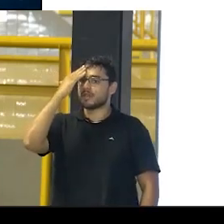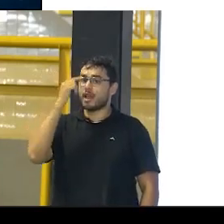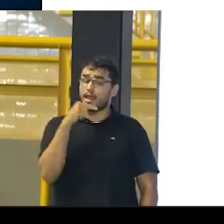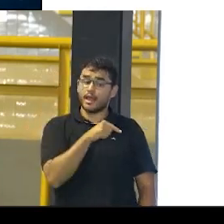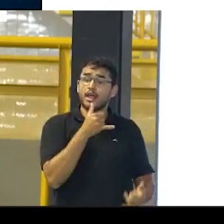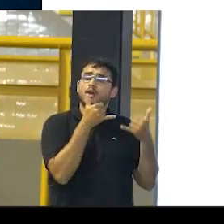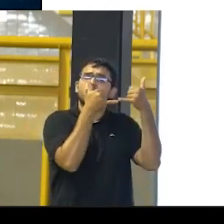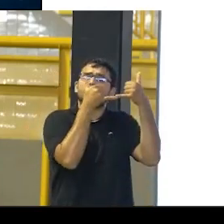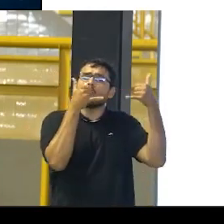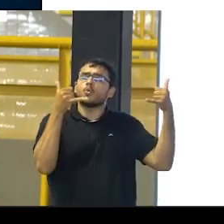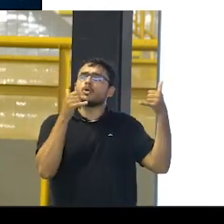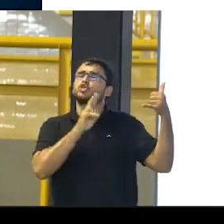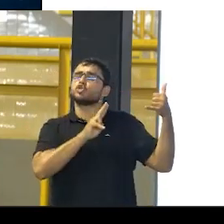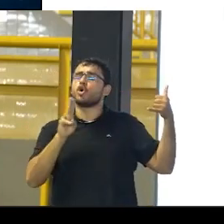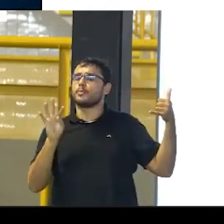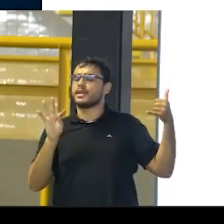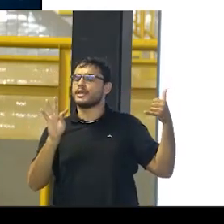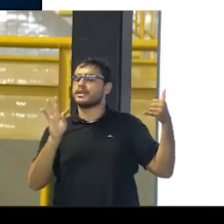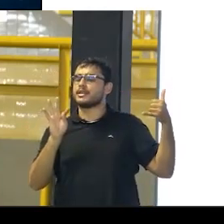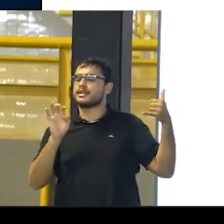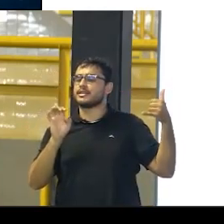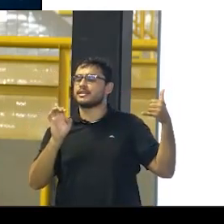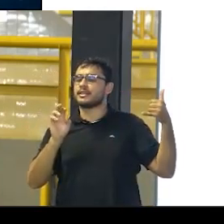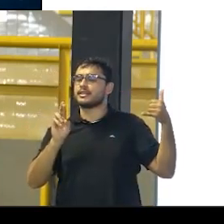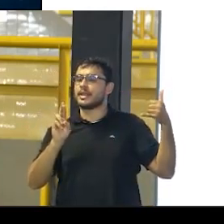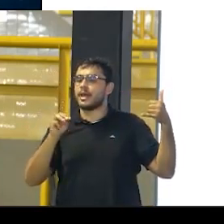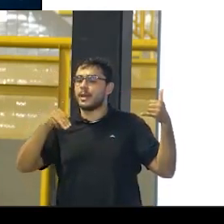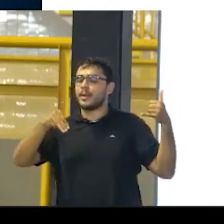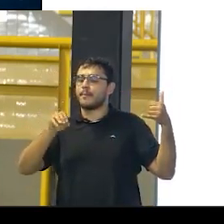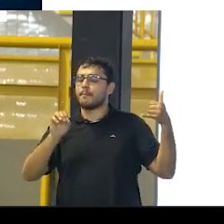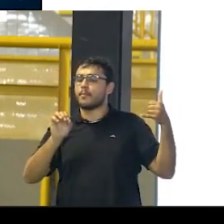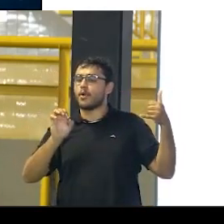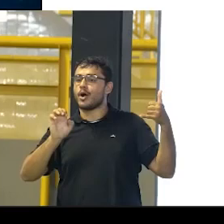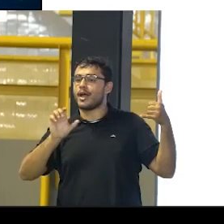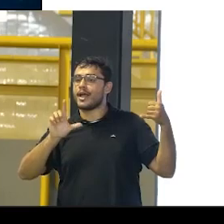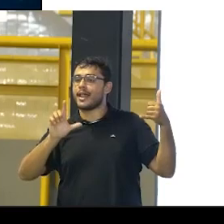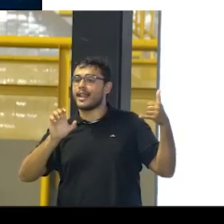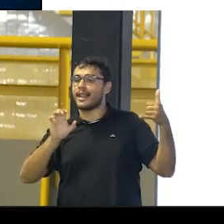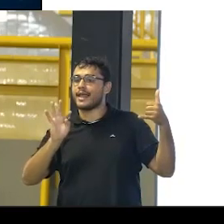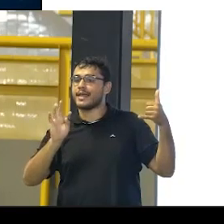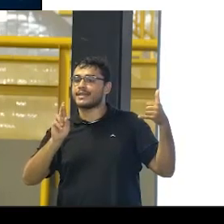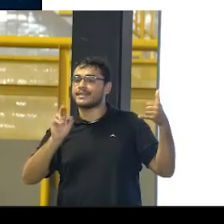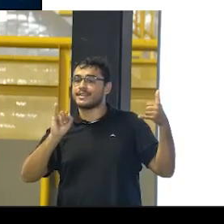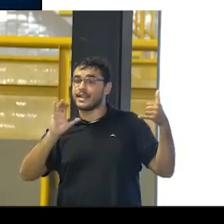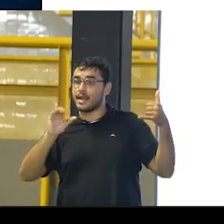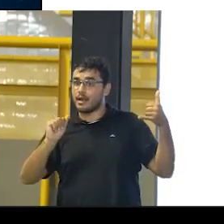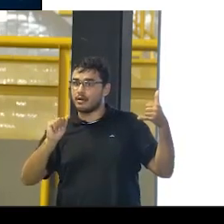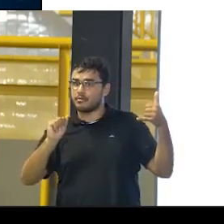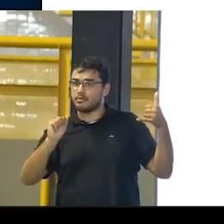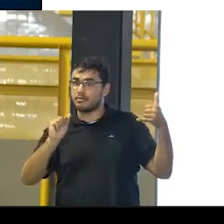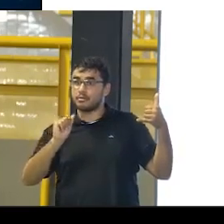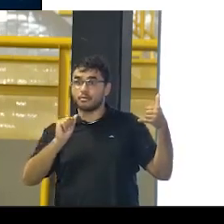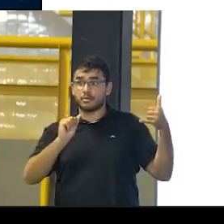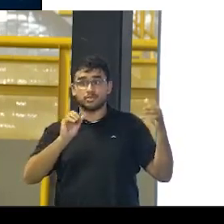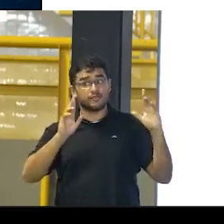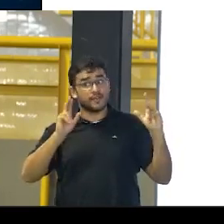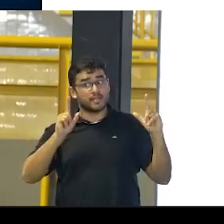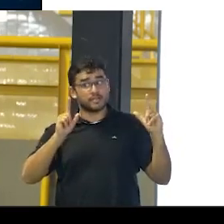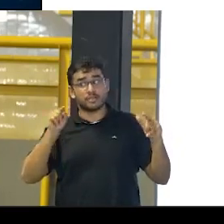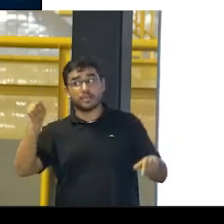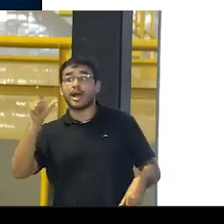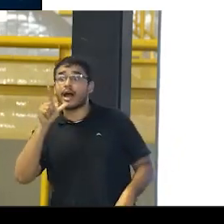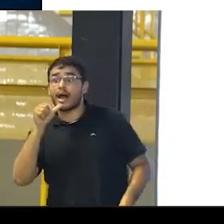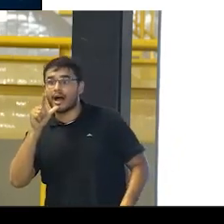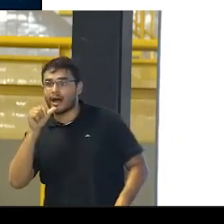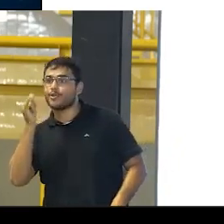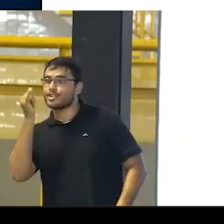olha o custo da térmica no Brasil. Olha quanto é que custa 1 kW de energia hora. Numa termoelétrica diesel,